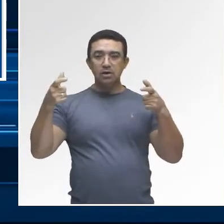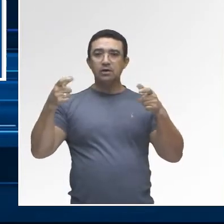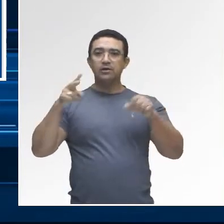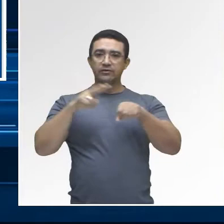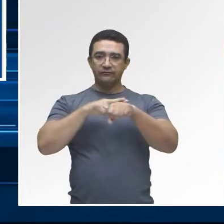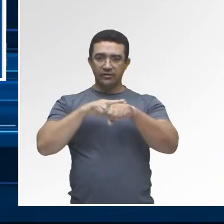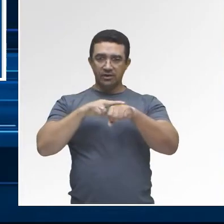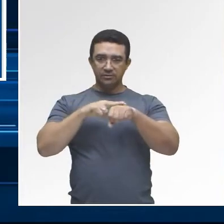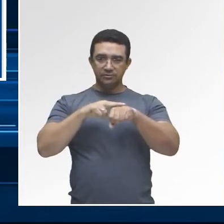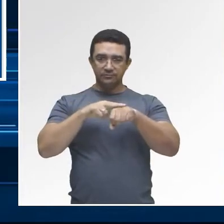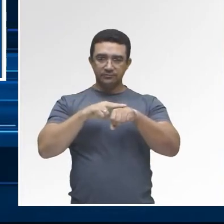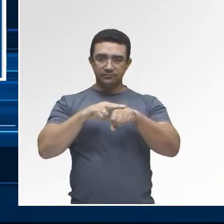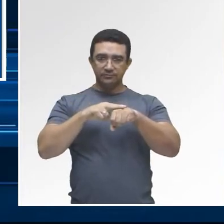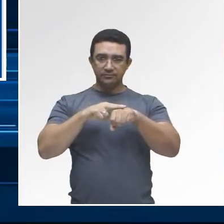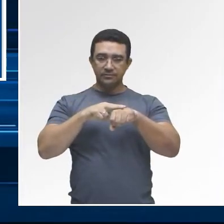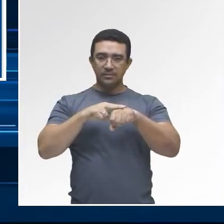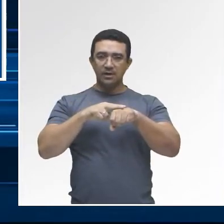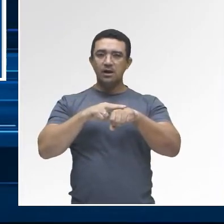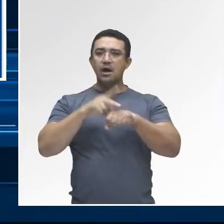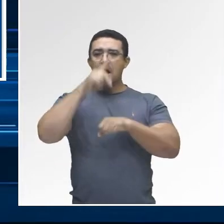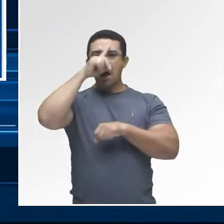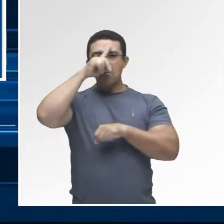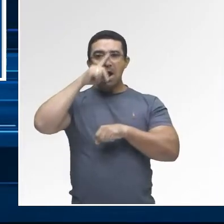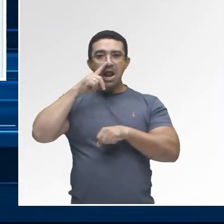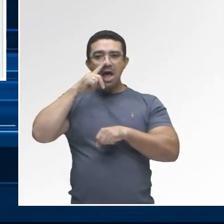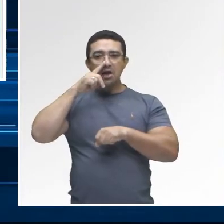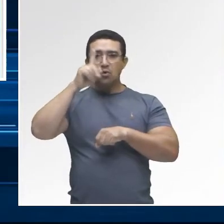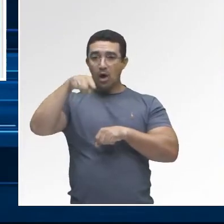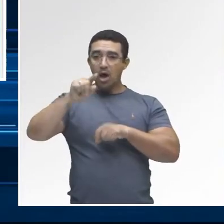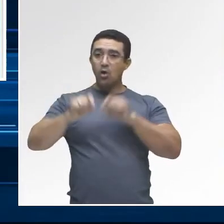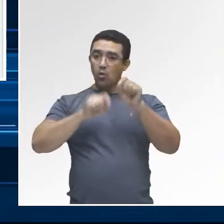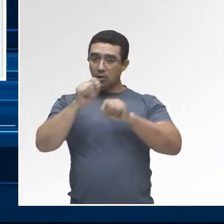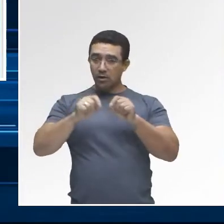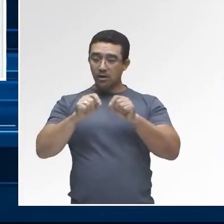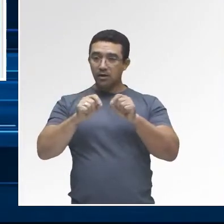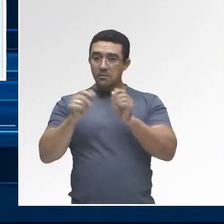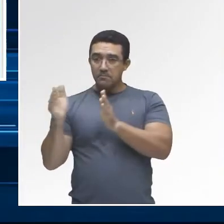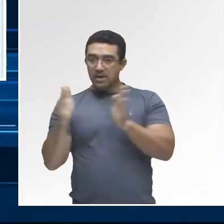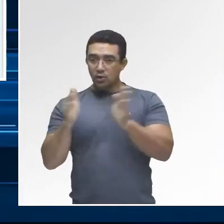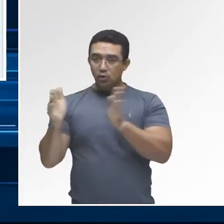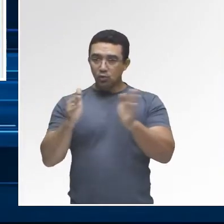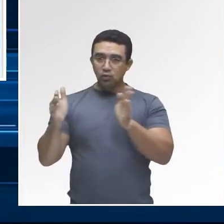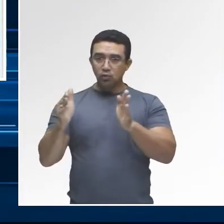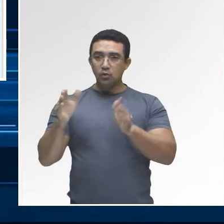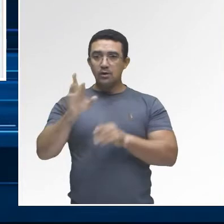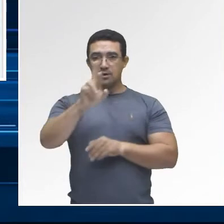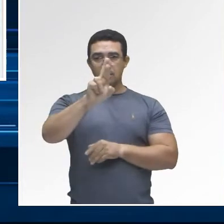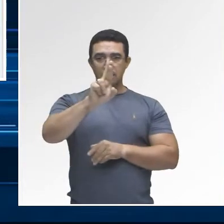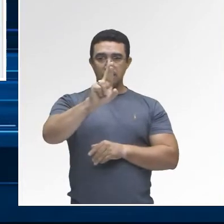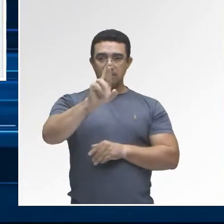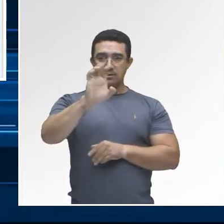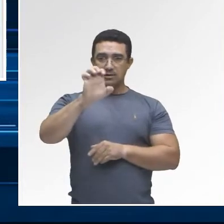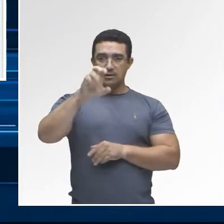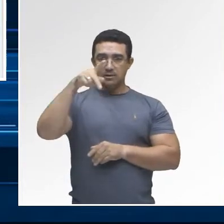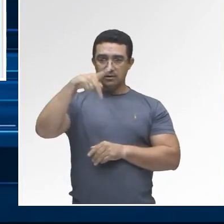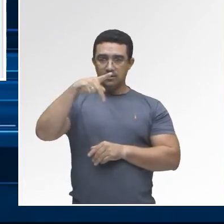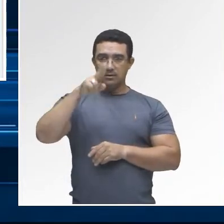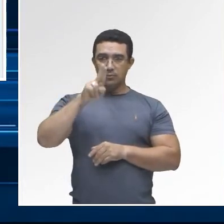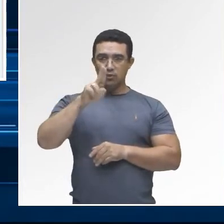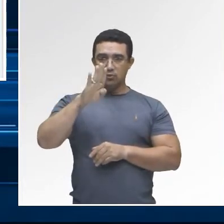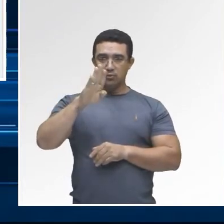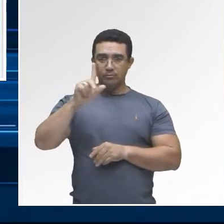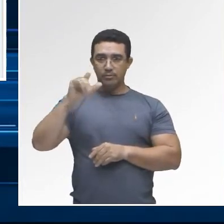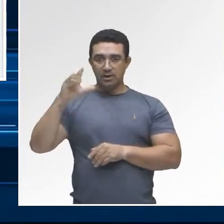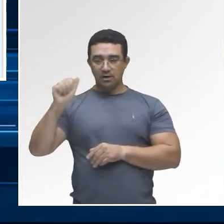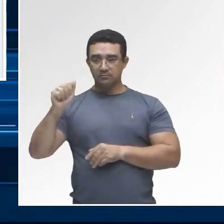verdes. A parte que está em amarelo é a expansão durante a República. Então vejam como o território romano